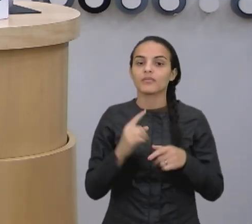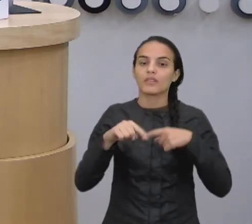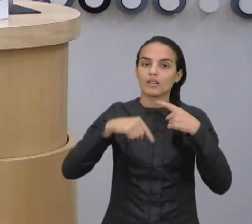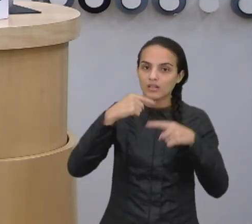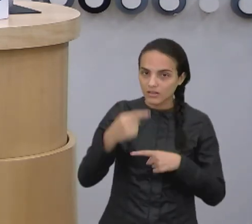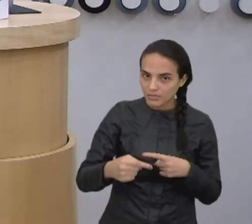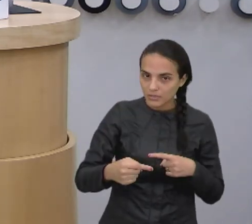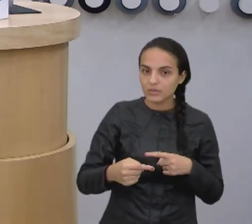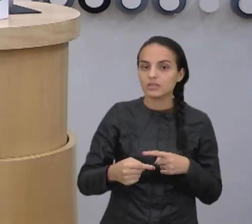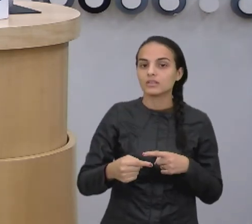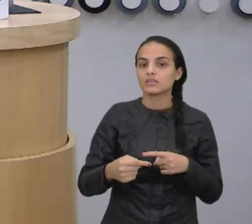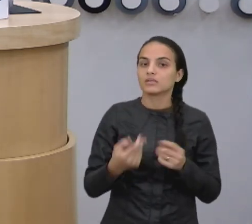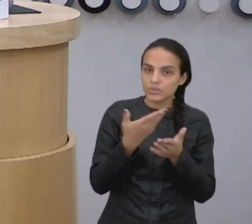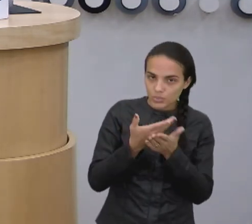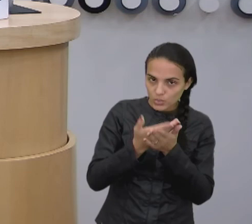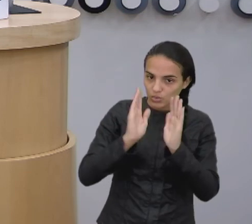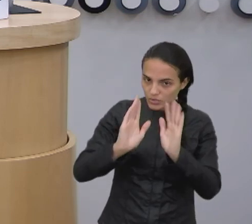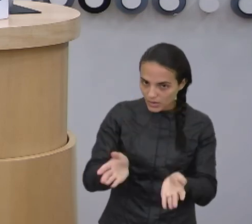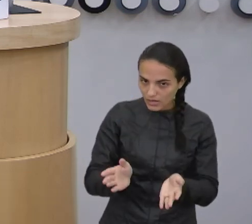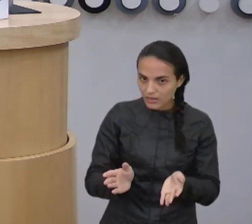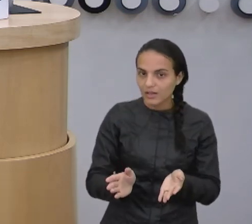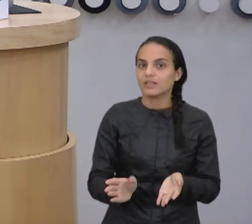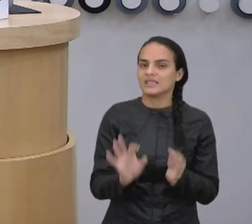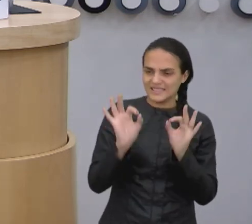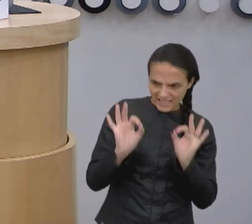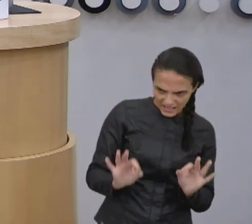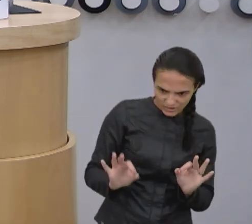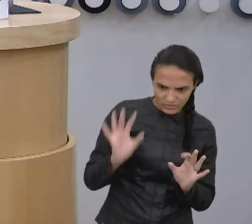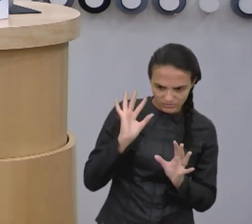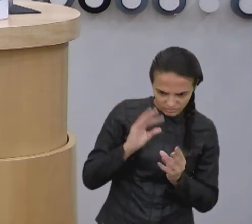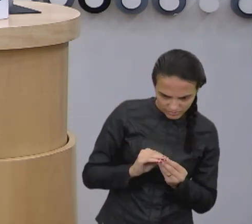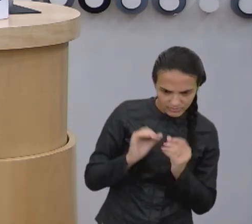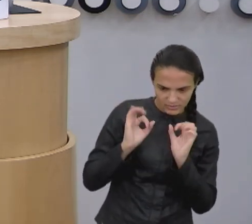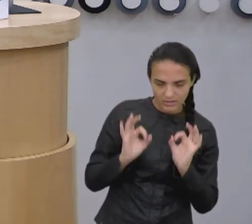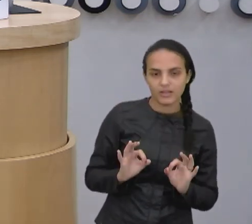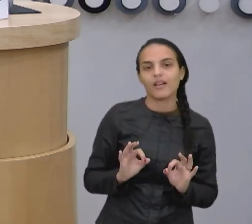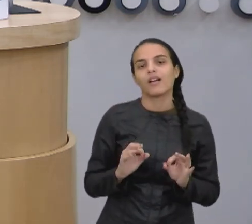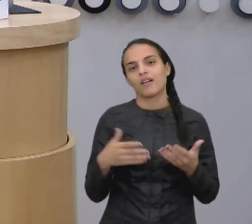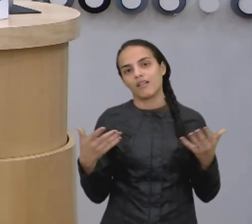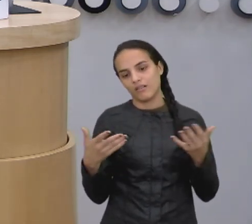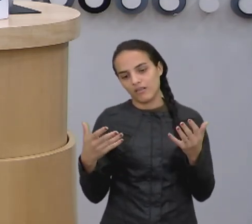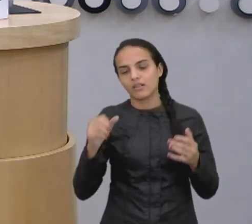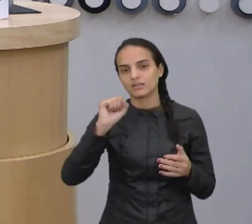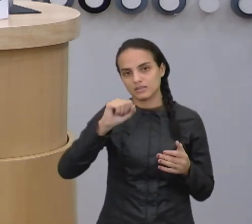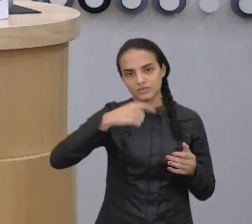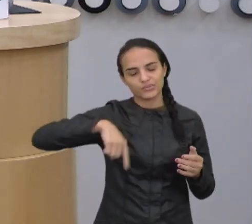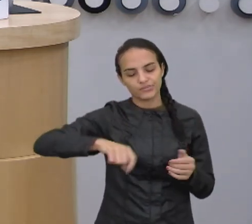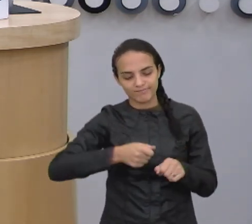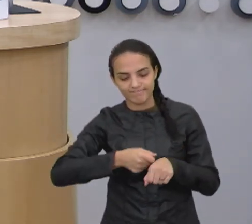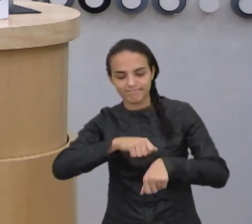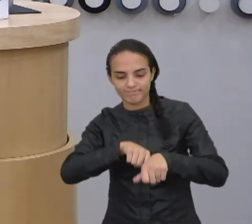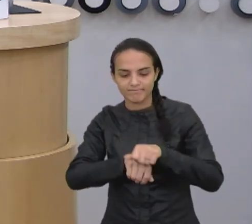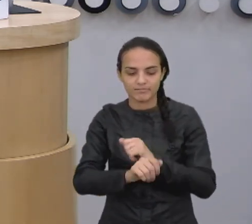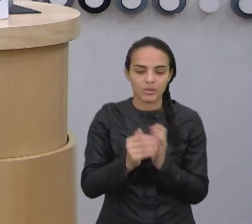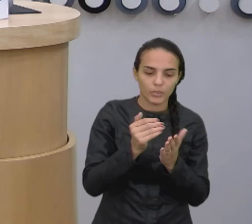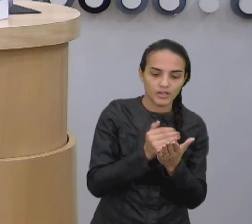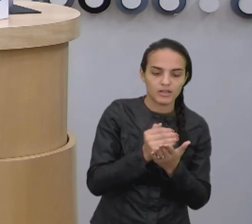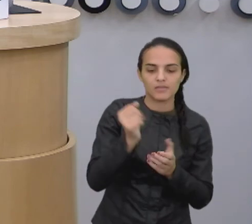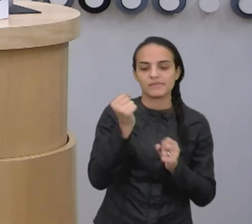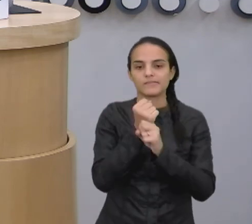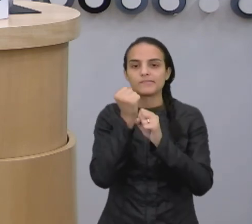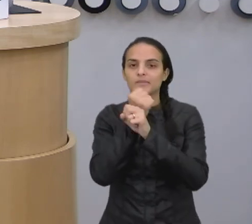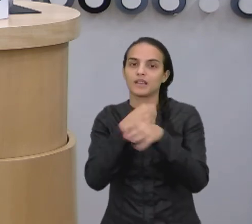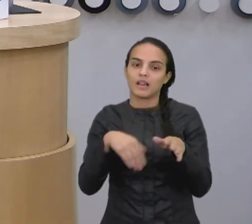Depois que falou, olha, é isso, tá certo? Então, agora sim, vamos pôr a mão na massa. Então, vocês veem que